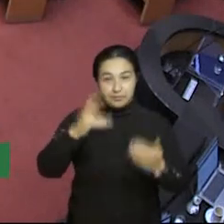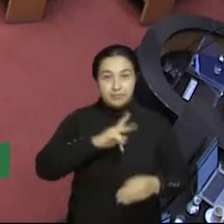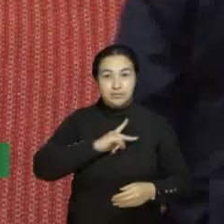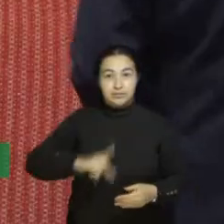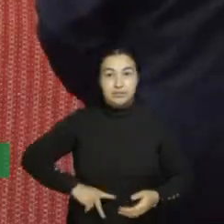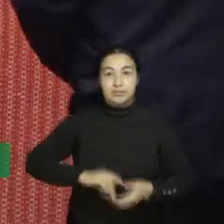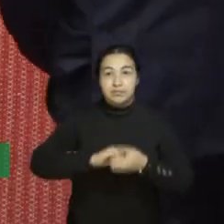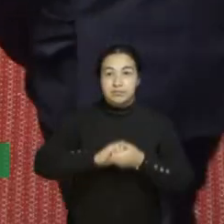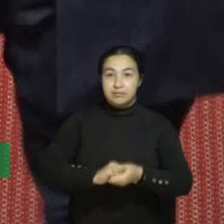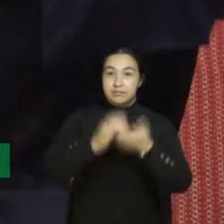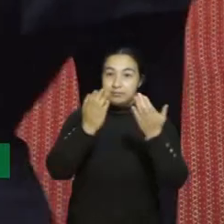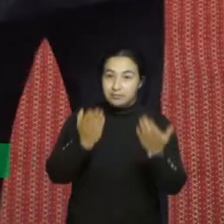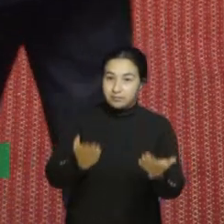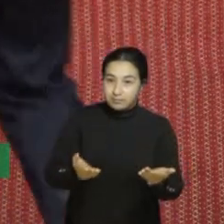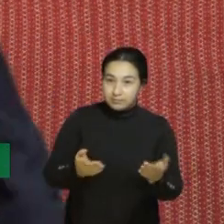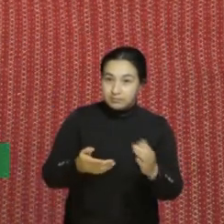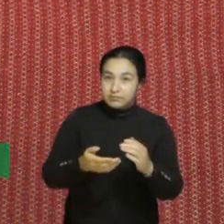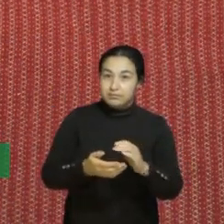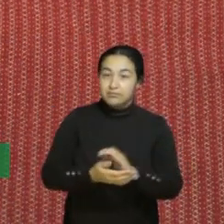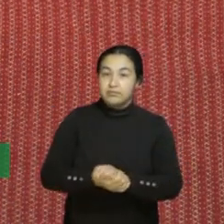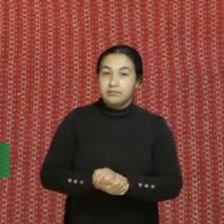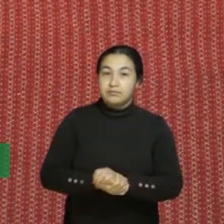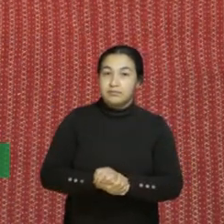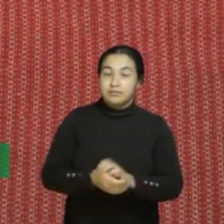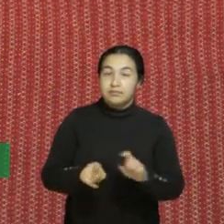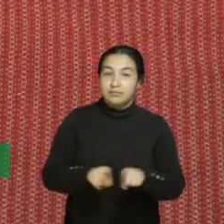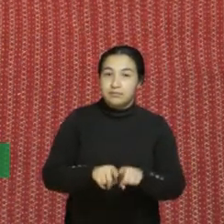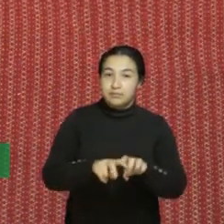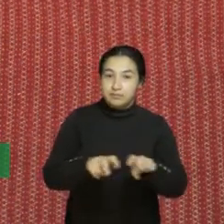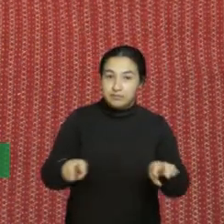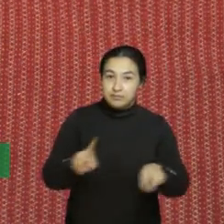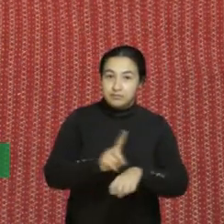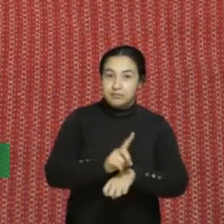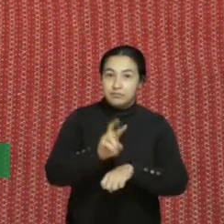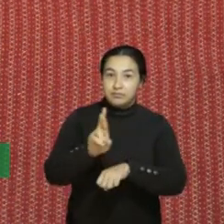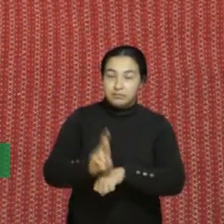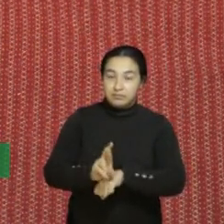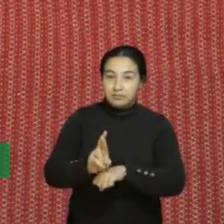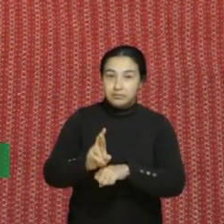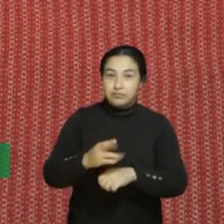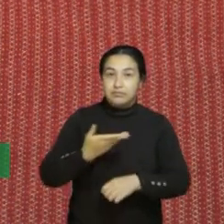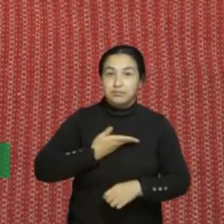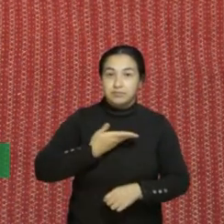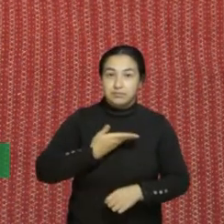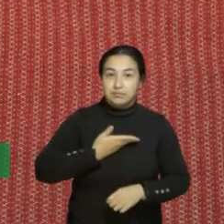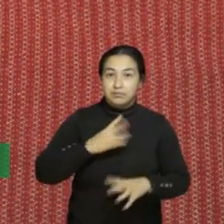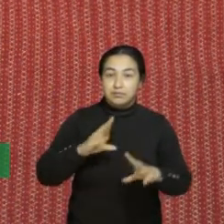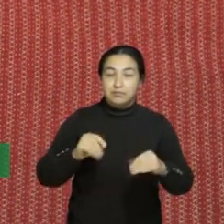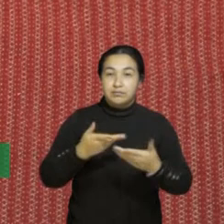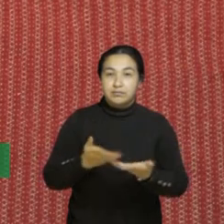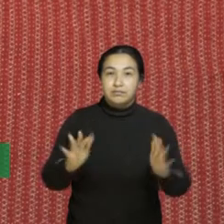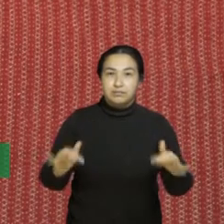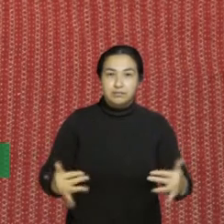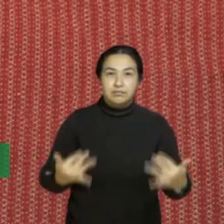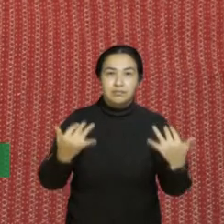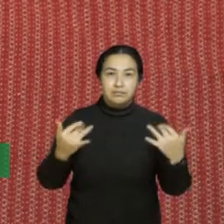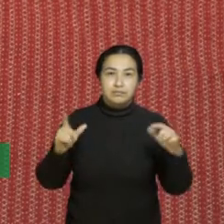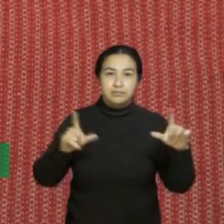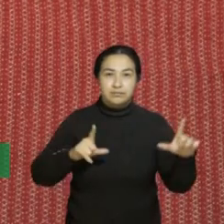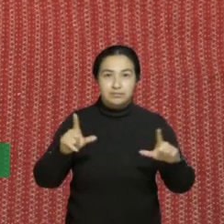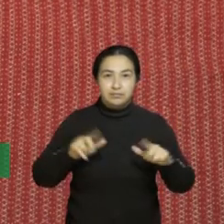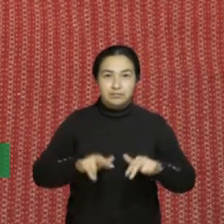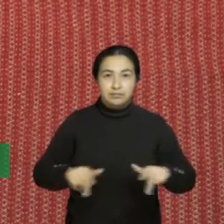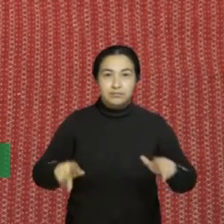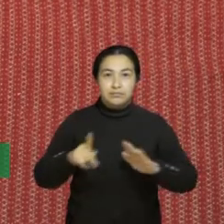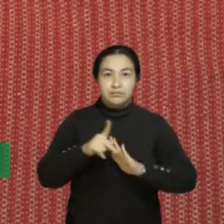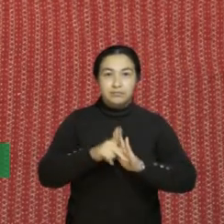Vossa Excelência, deputado Mauro de Nadal, a mesa diretora, os nobres colegas deputados que nos assistem nos canais respectivos.